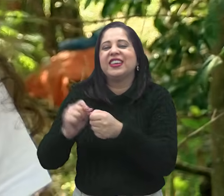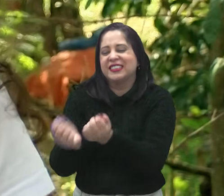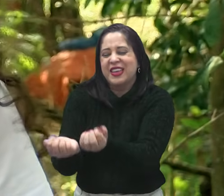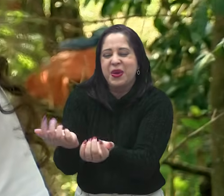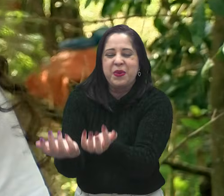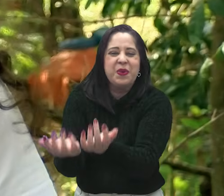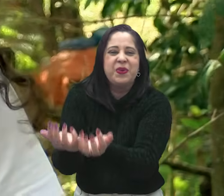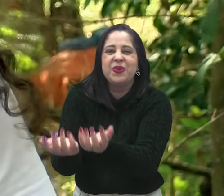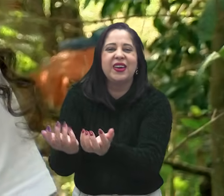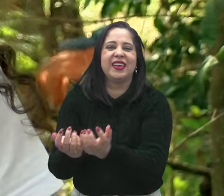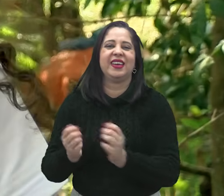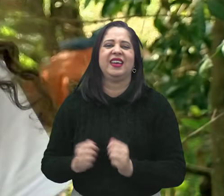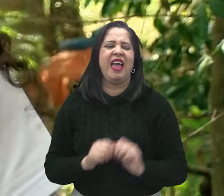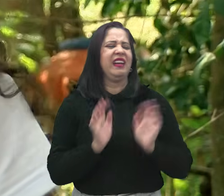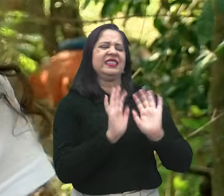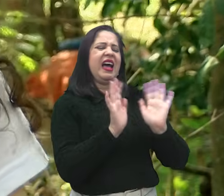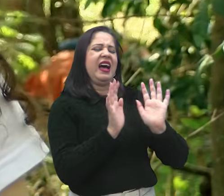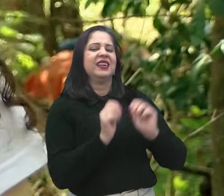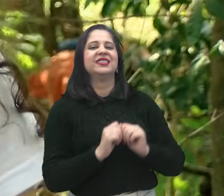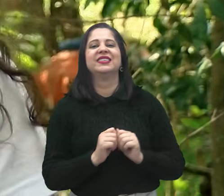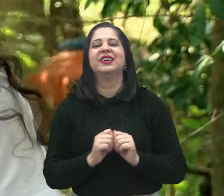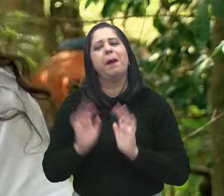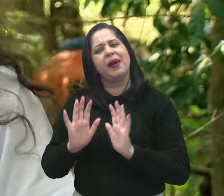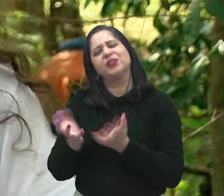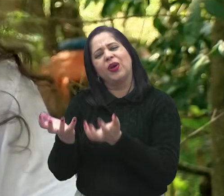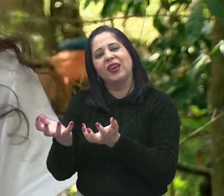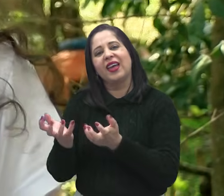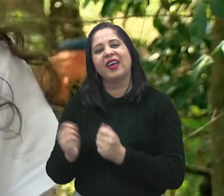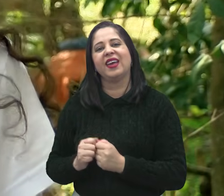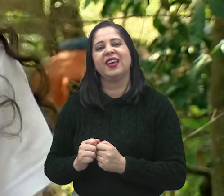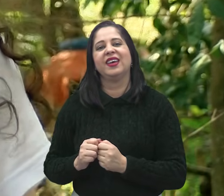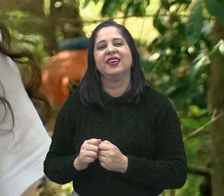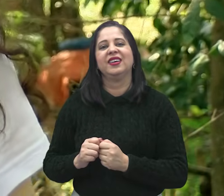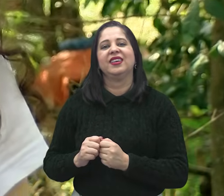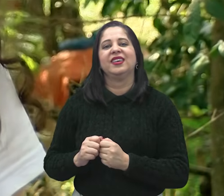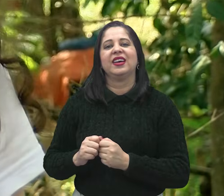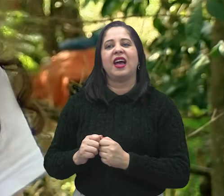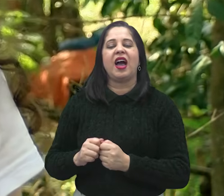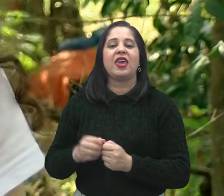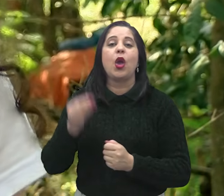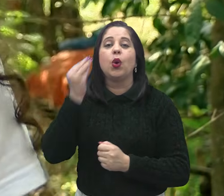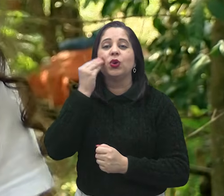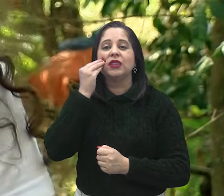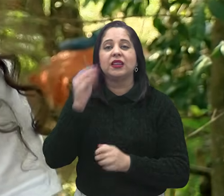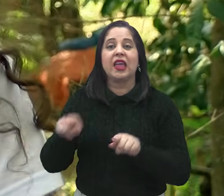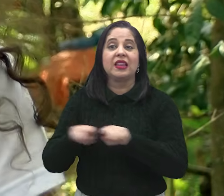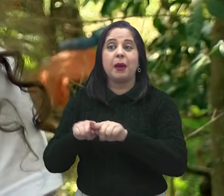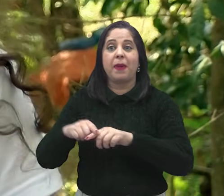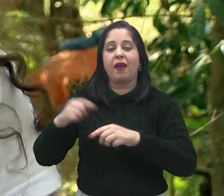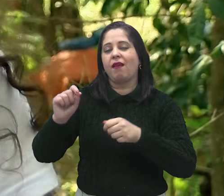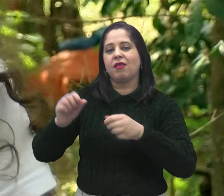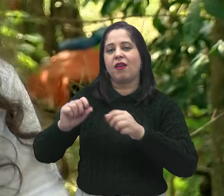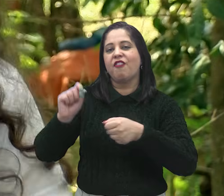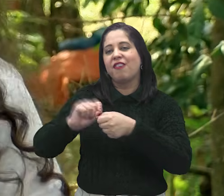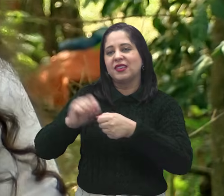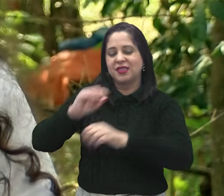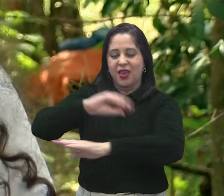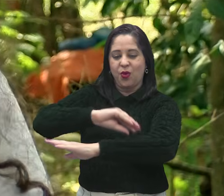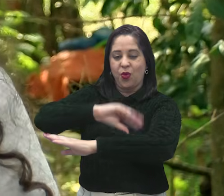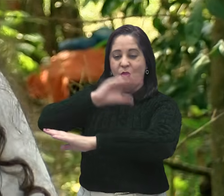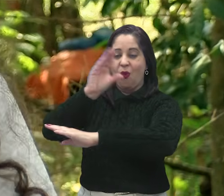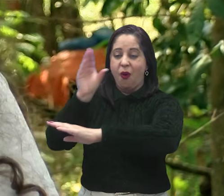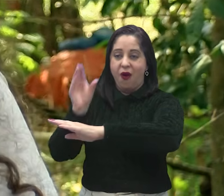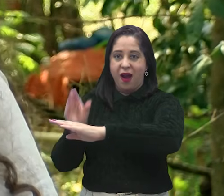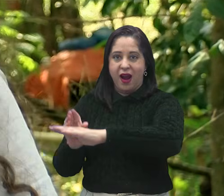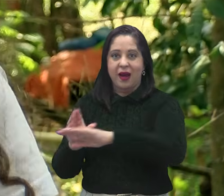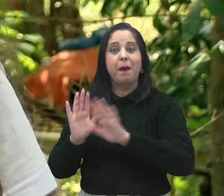não faz não, não dá para fazer, e ele começava sempre a achar alguma desculpa. Mas um dia a gente conseguiu,